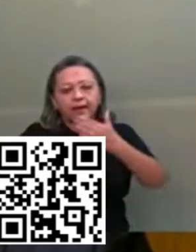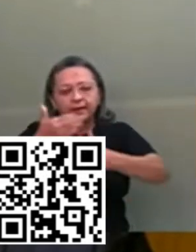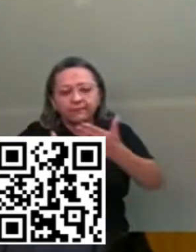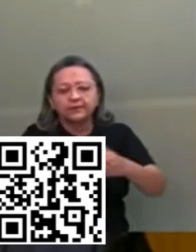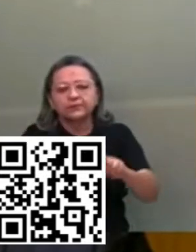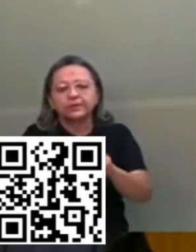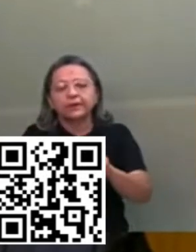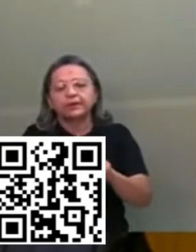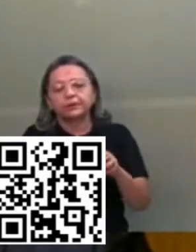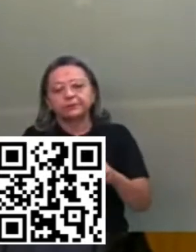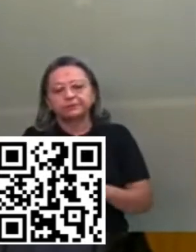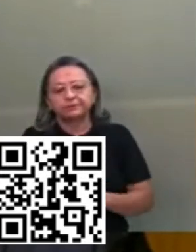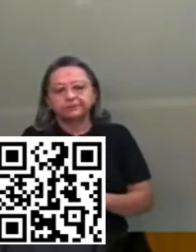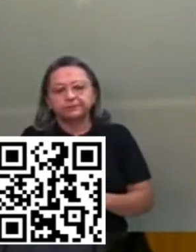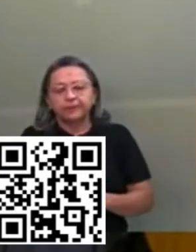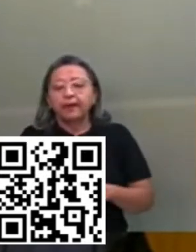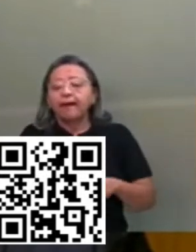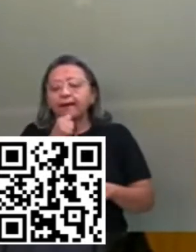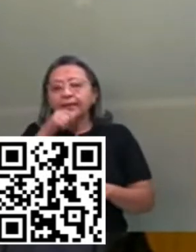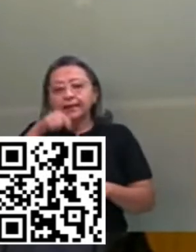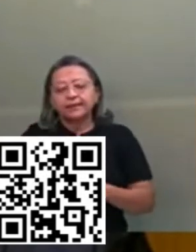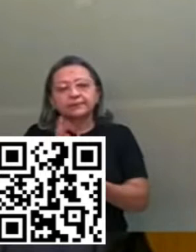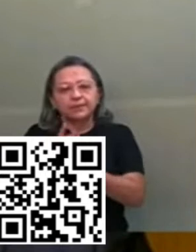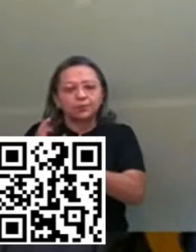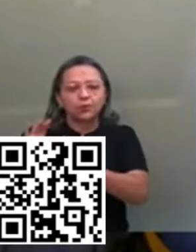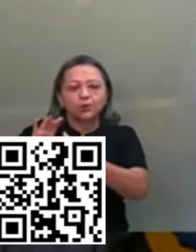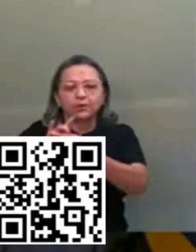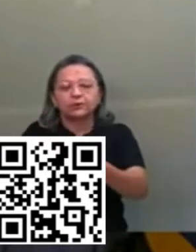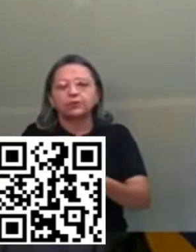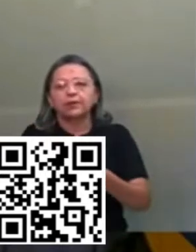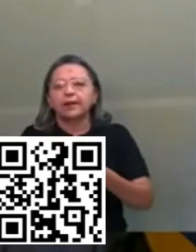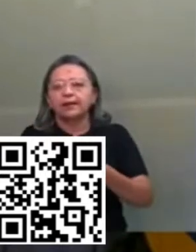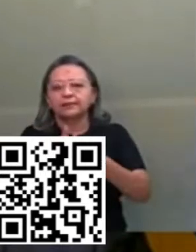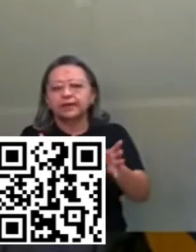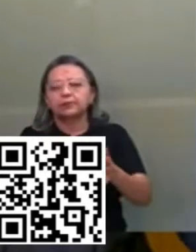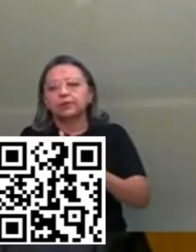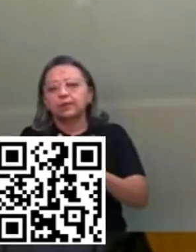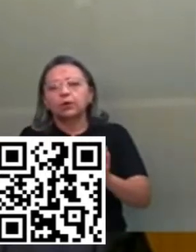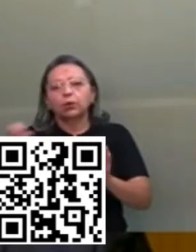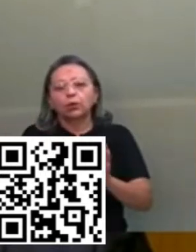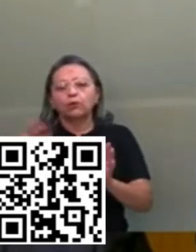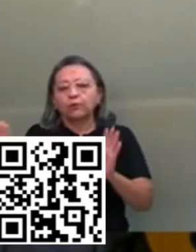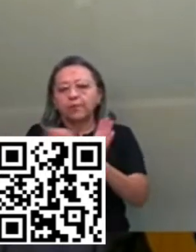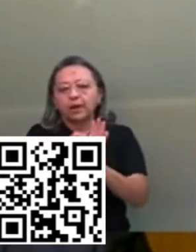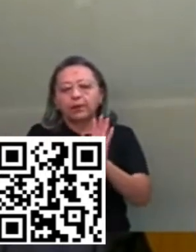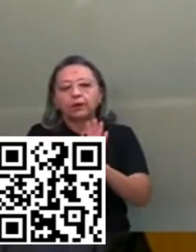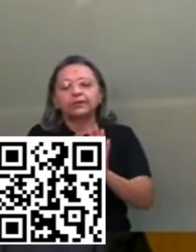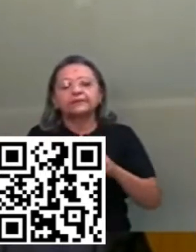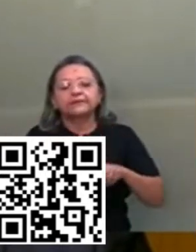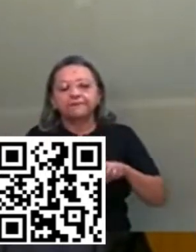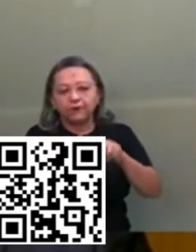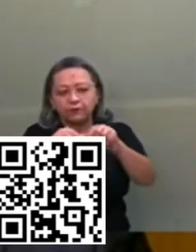avanços e entregas. Ainda neste contexto, lançamos o novo marco legal das